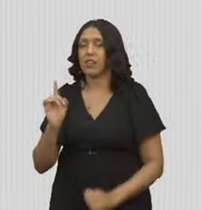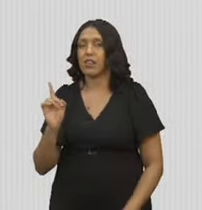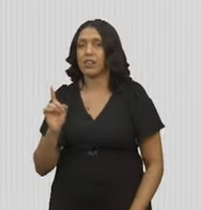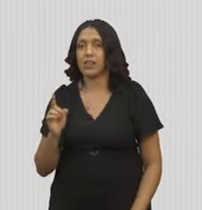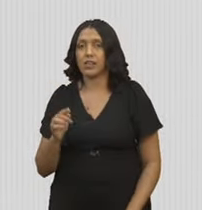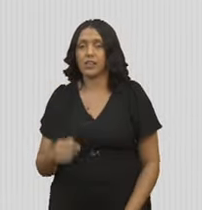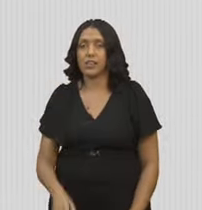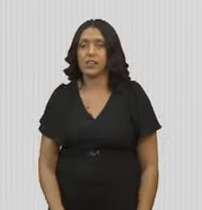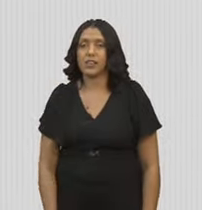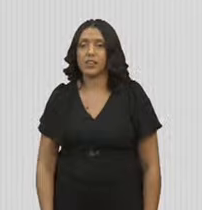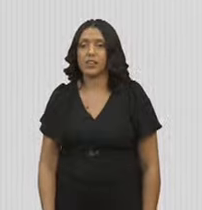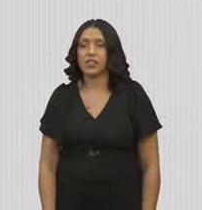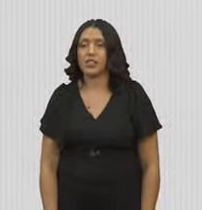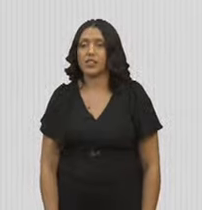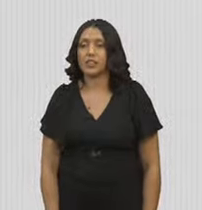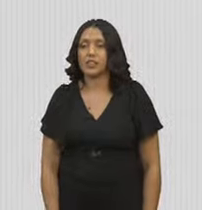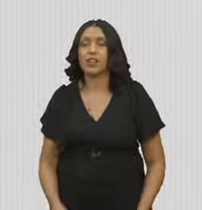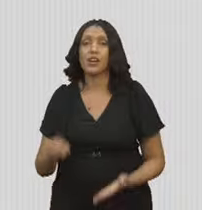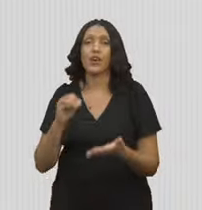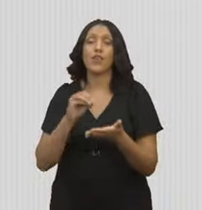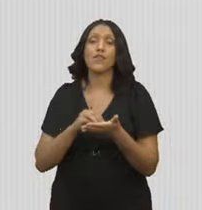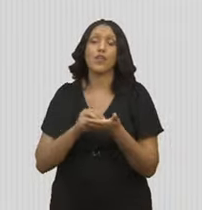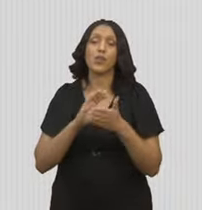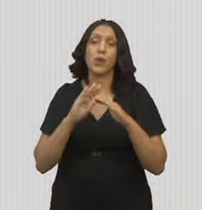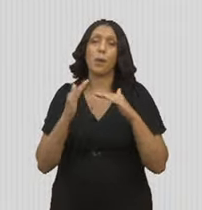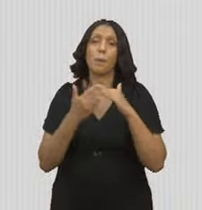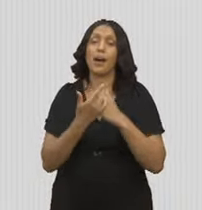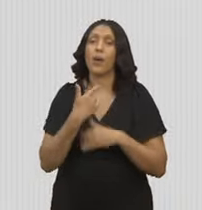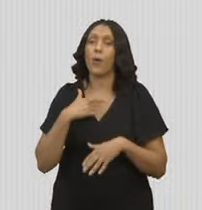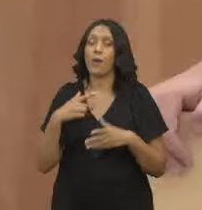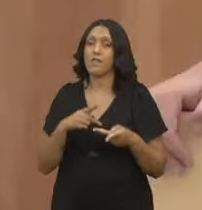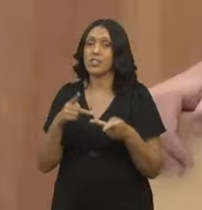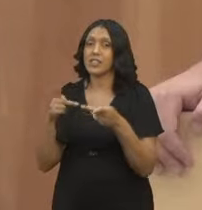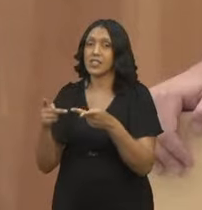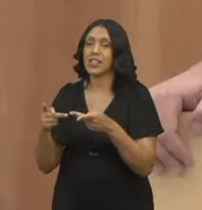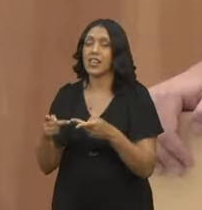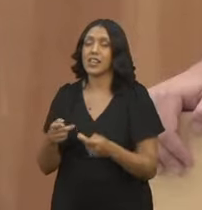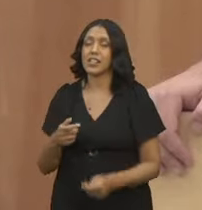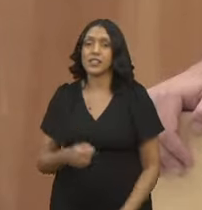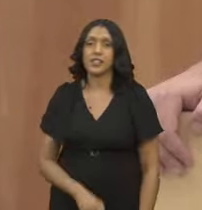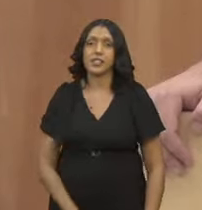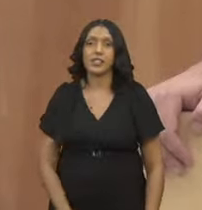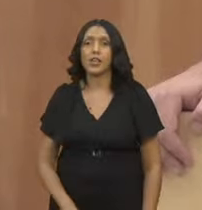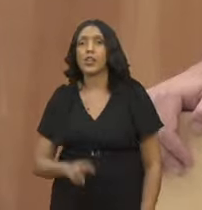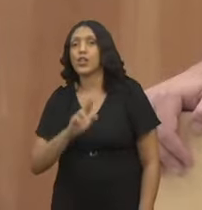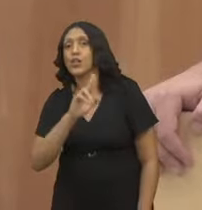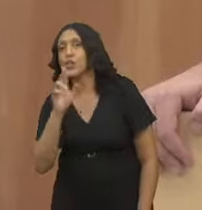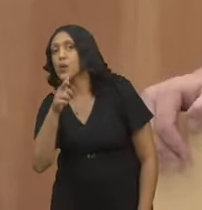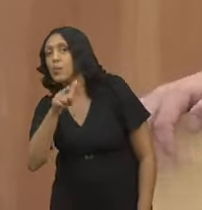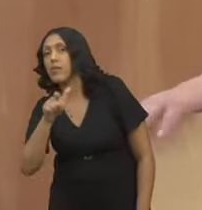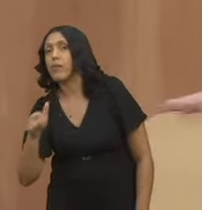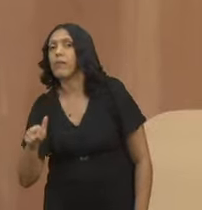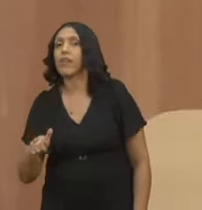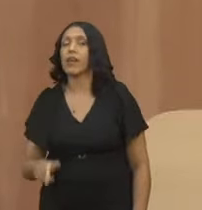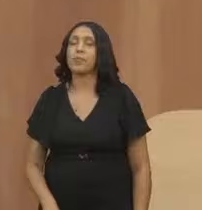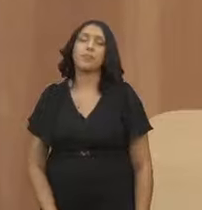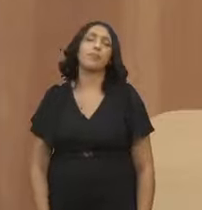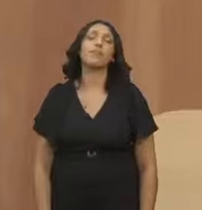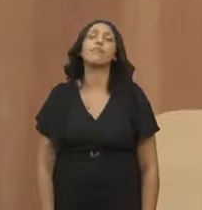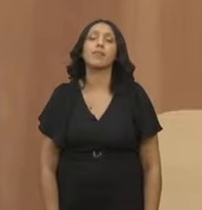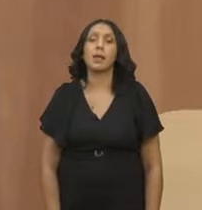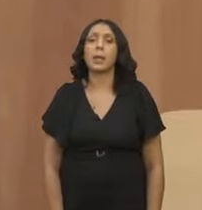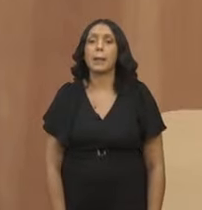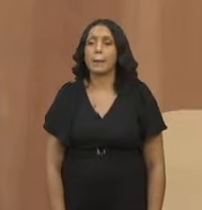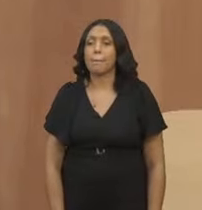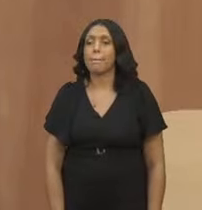Não tem. Não, faltaram alguns bairros aí. A gente foi para Colônia, foi para alguns outros bairros ali da região do Santo